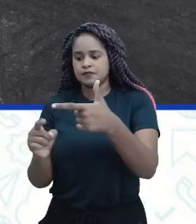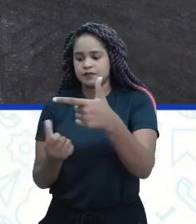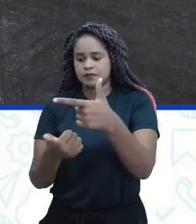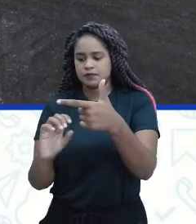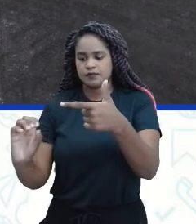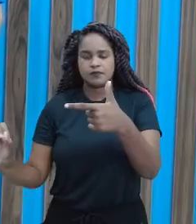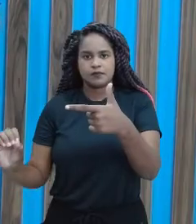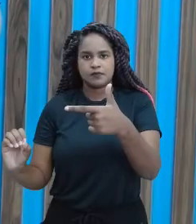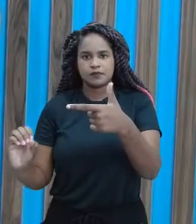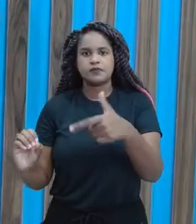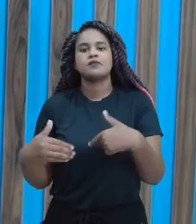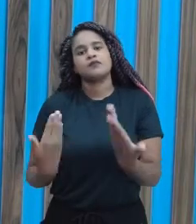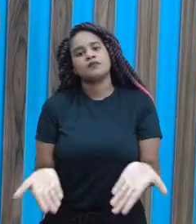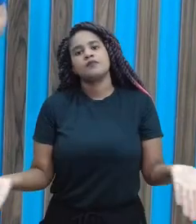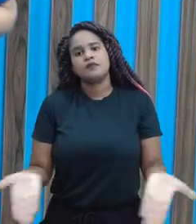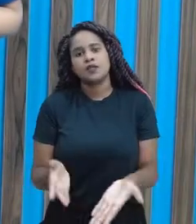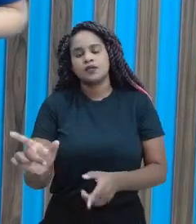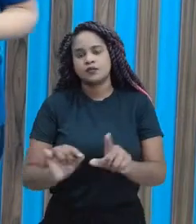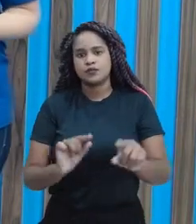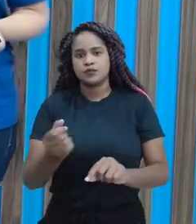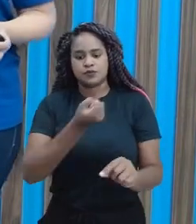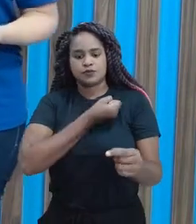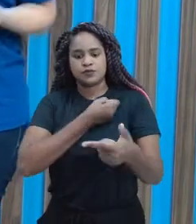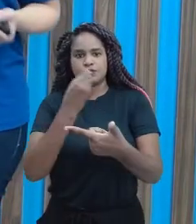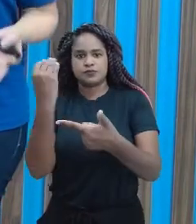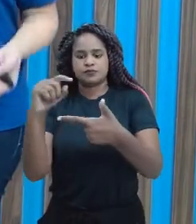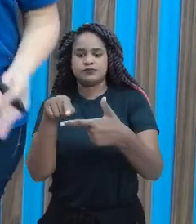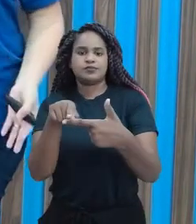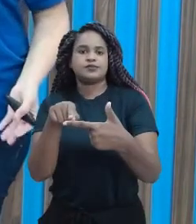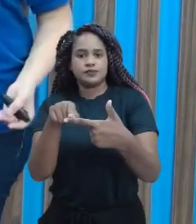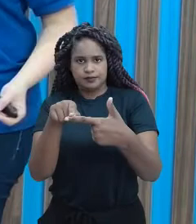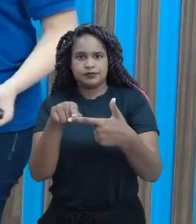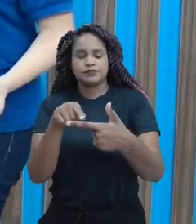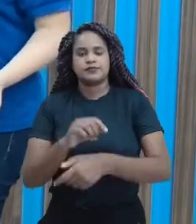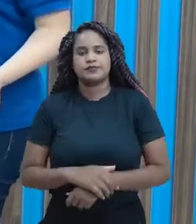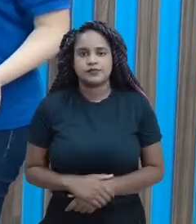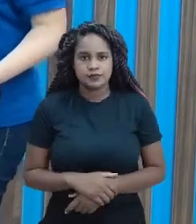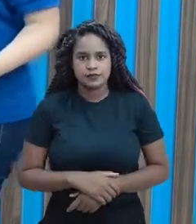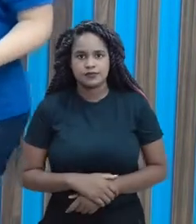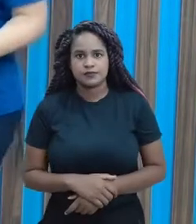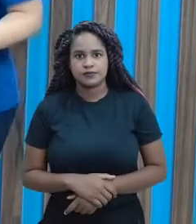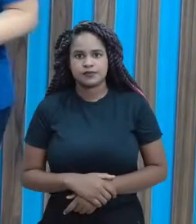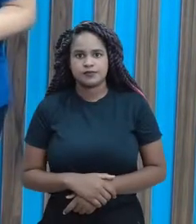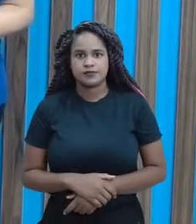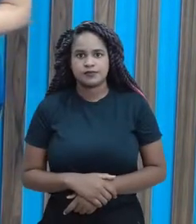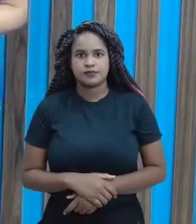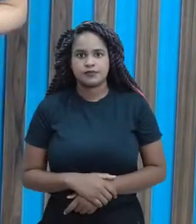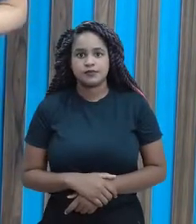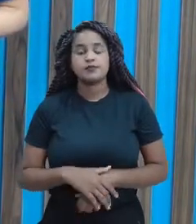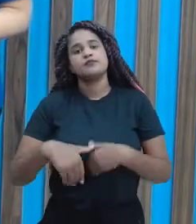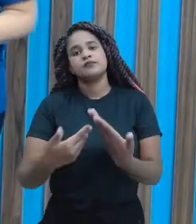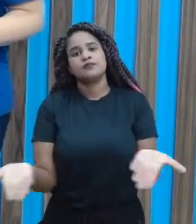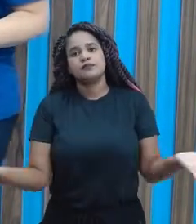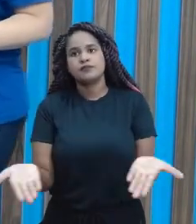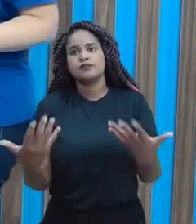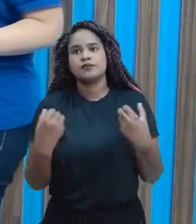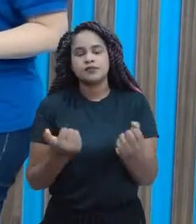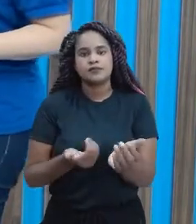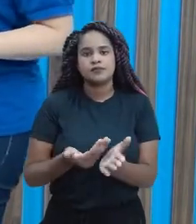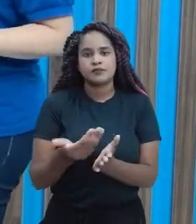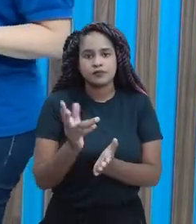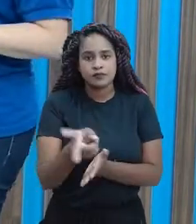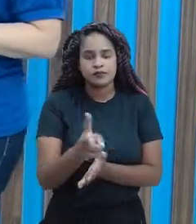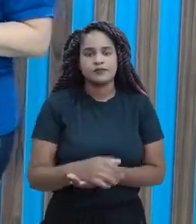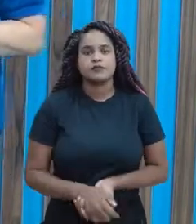partes. E daí a gente vai escolher a quantidade de partes que a gente vai pegar ou analisar, tá certo? Então vamos lá, ó.